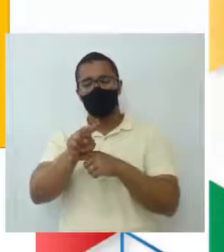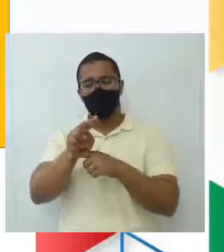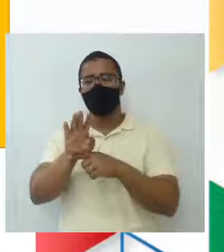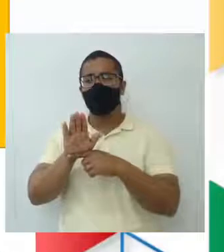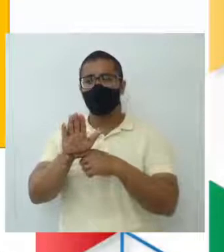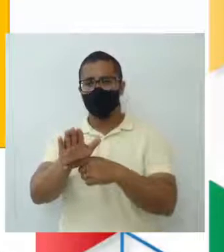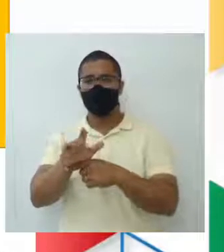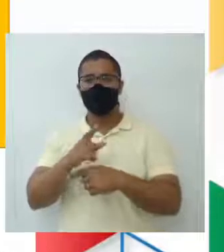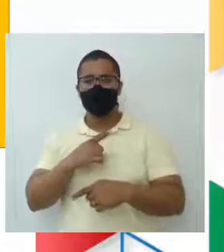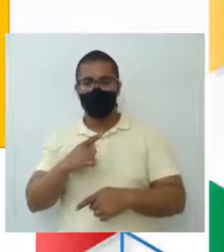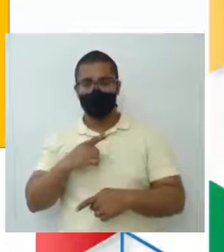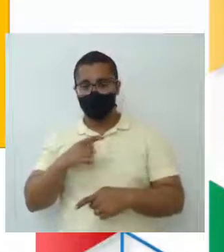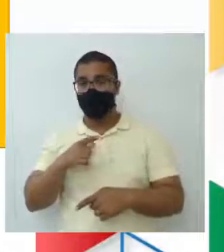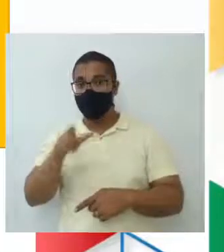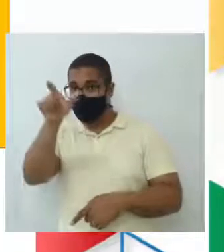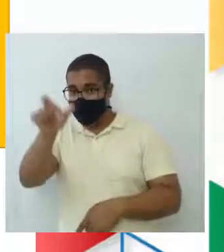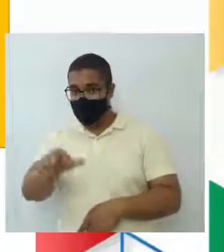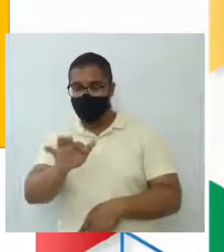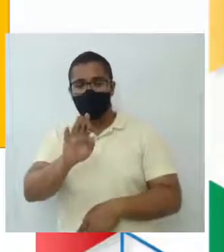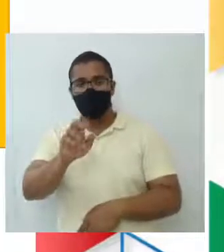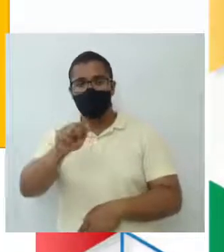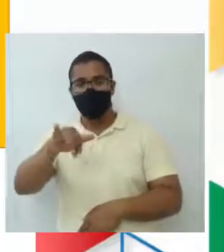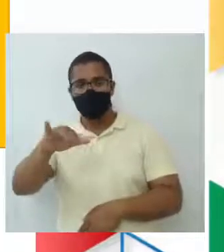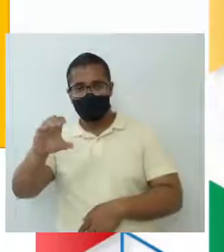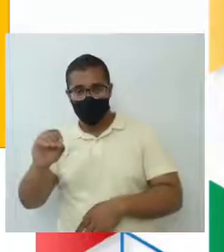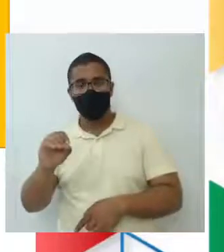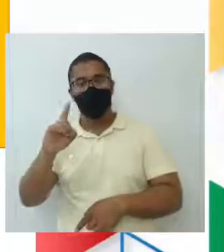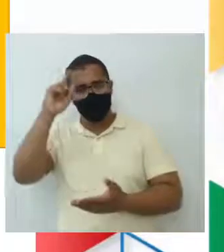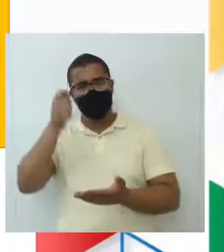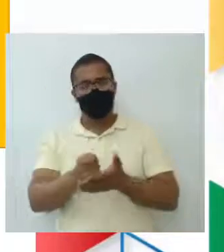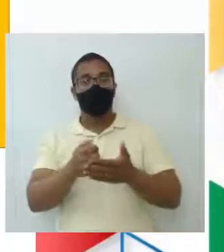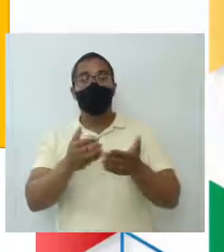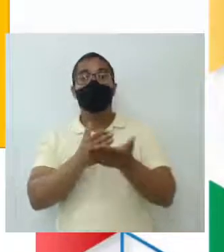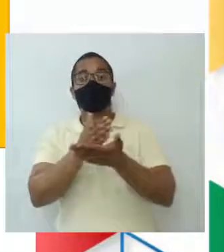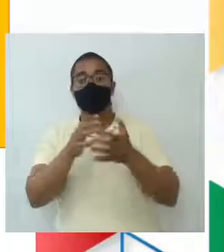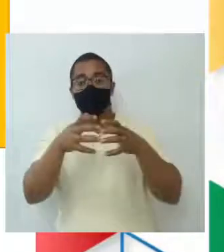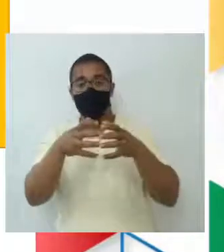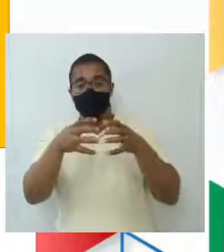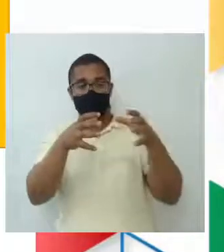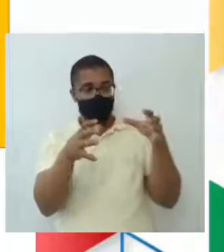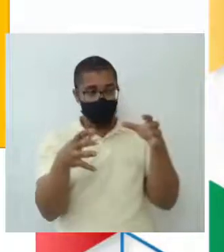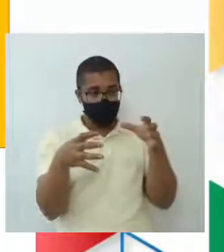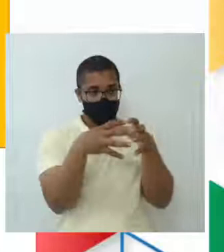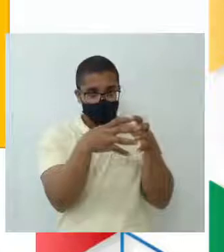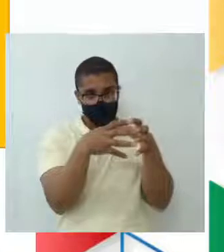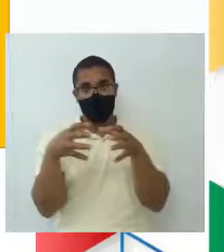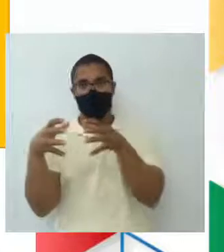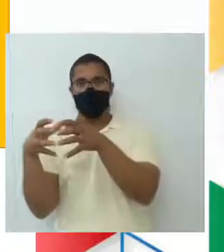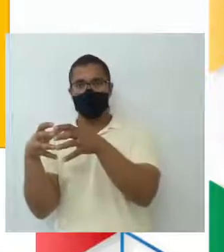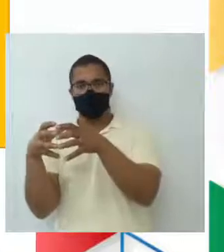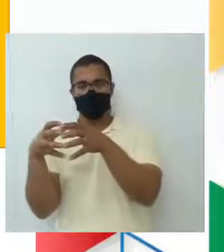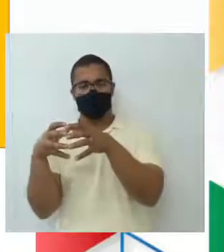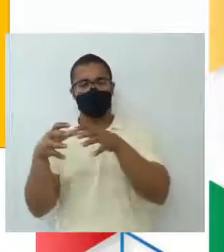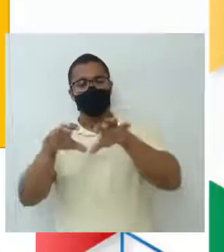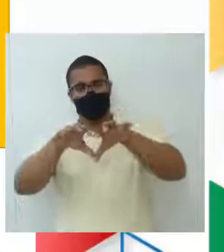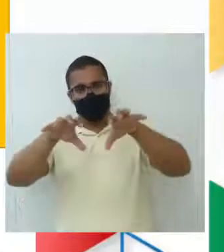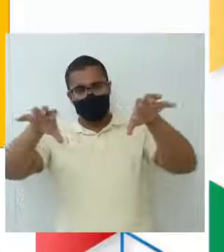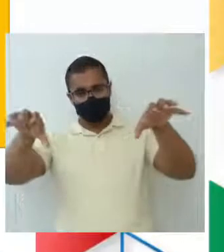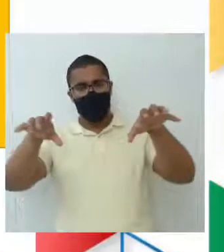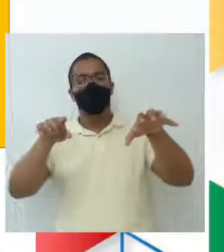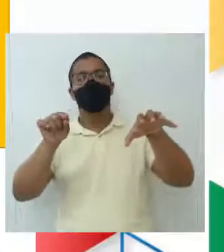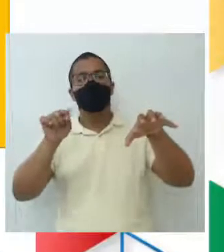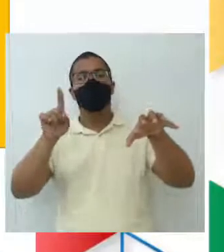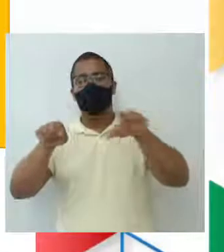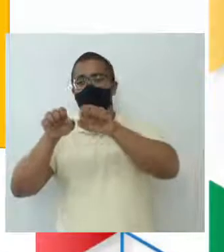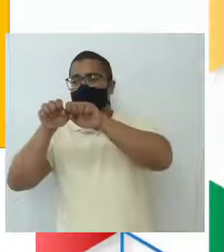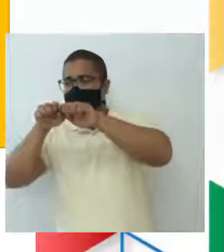consentiu repartir seus discípulos em 2 grupos para seguirem em peregrinação pelo mundo, para disseminar